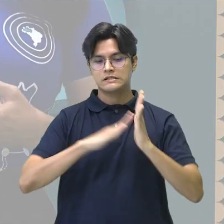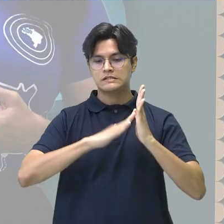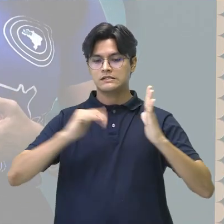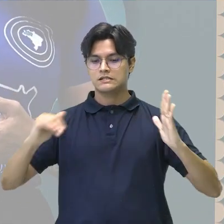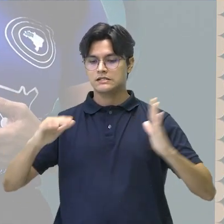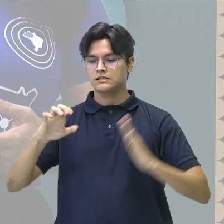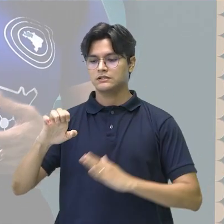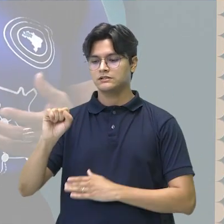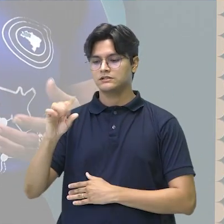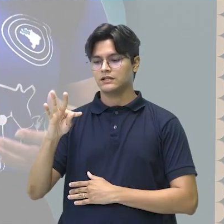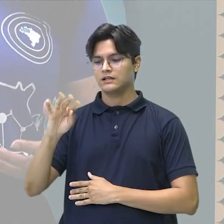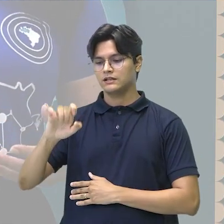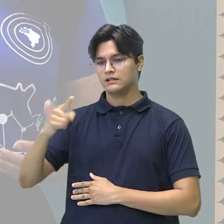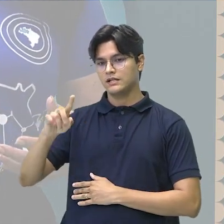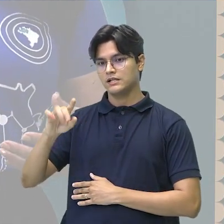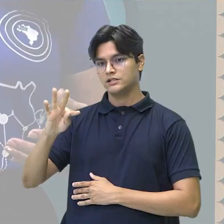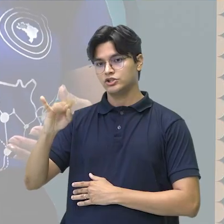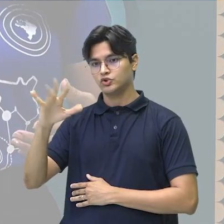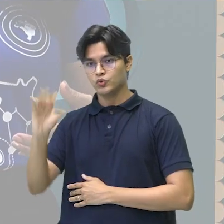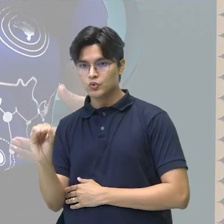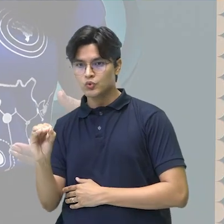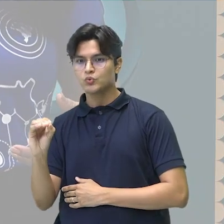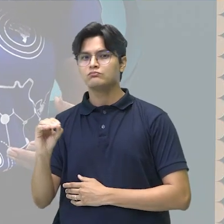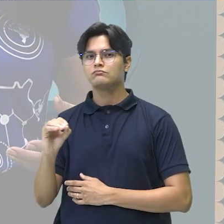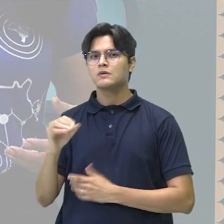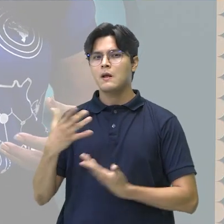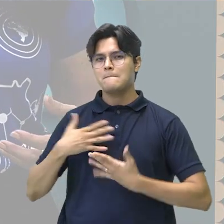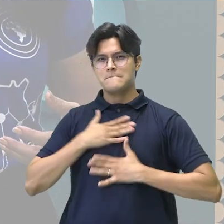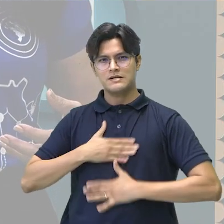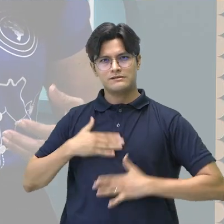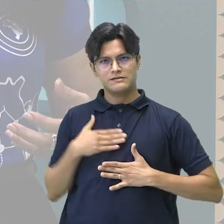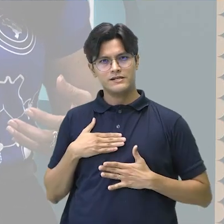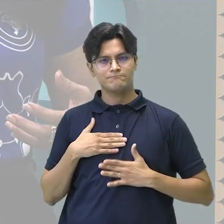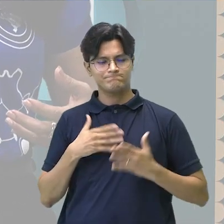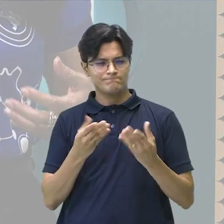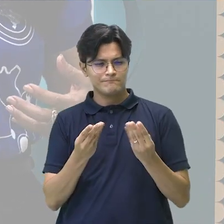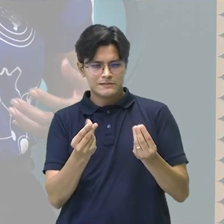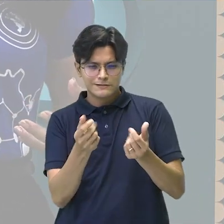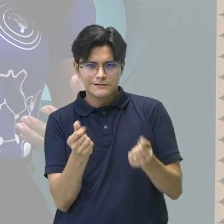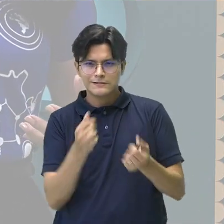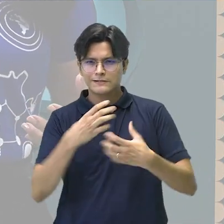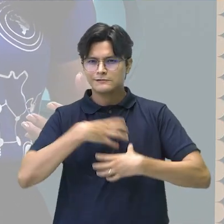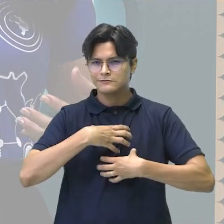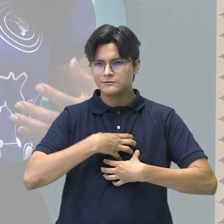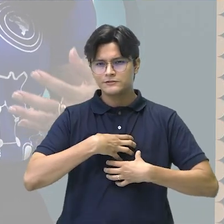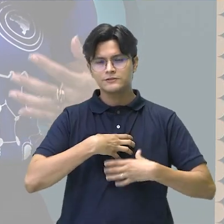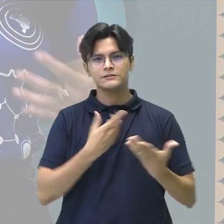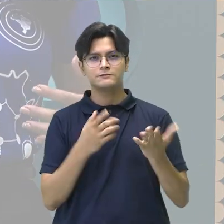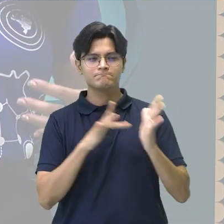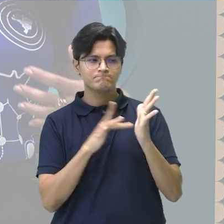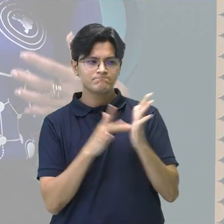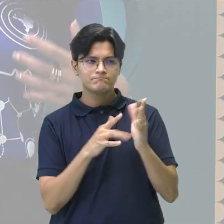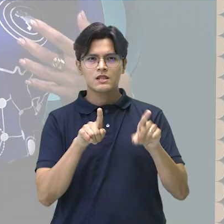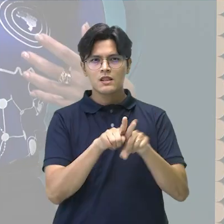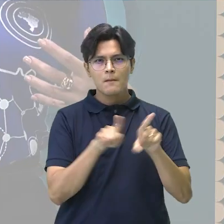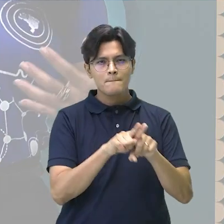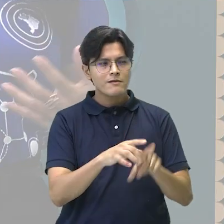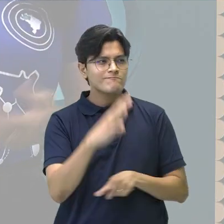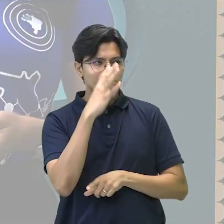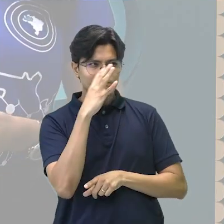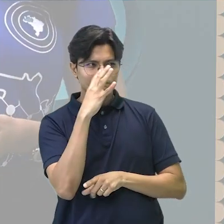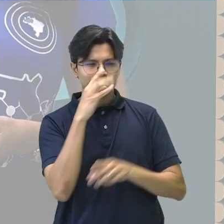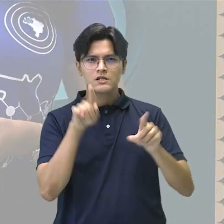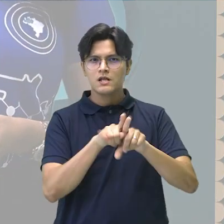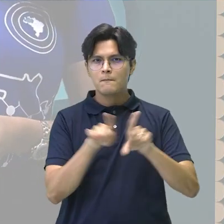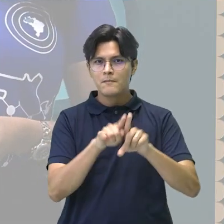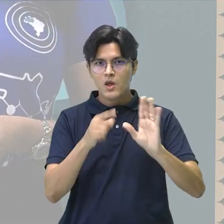nos conduz ao prazer sensorial e à contemplação, ao mesmo tempo em que revela intenções